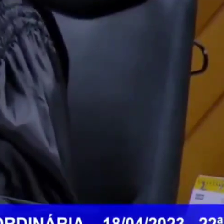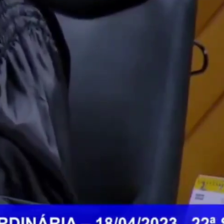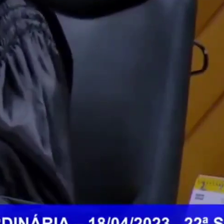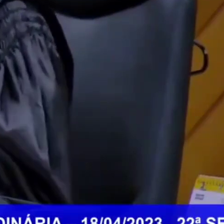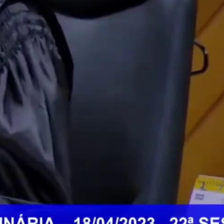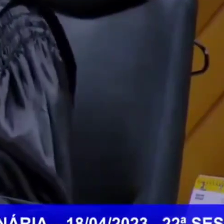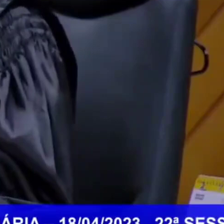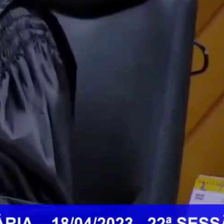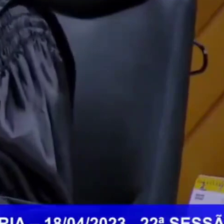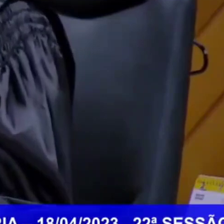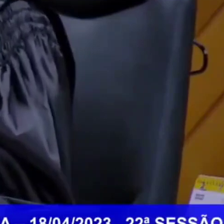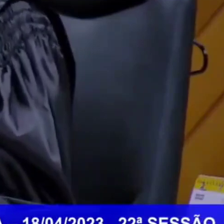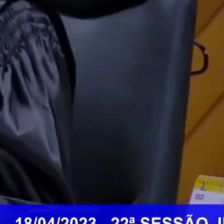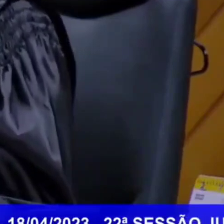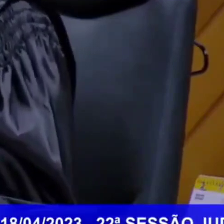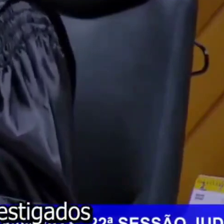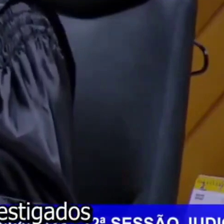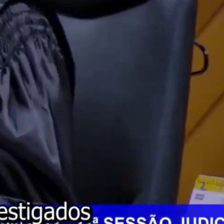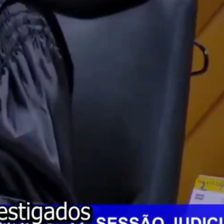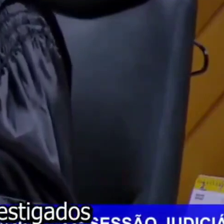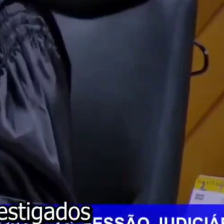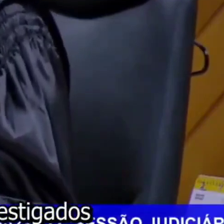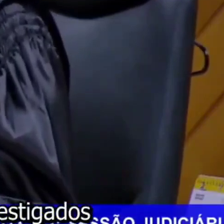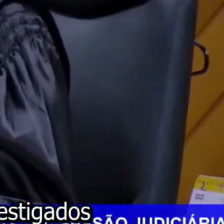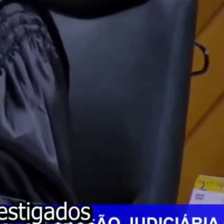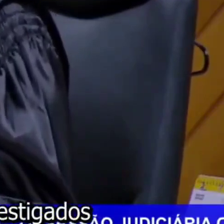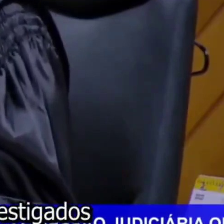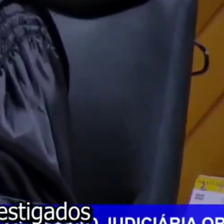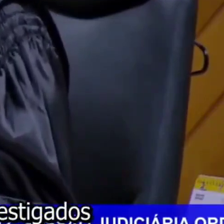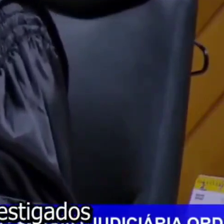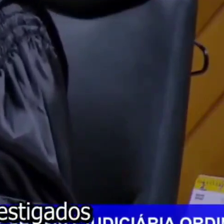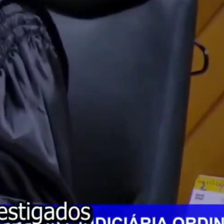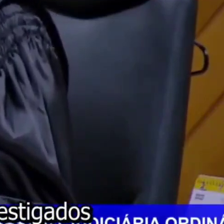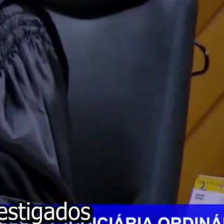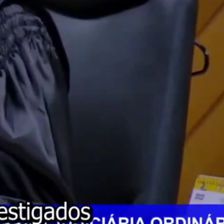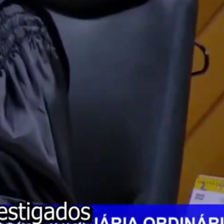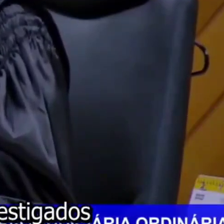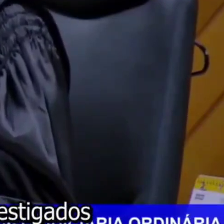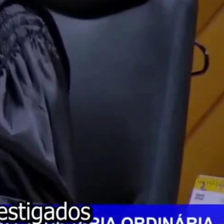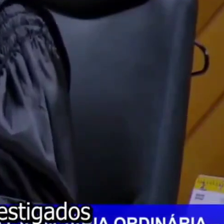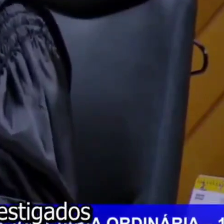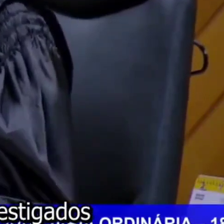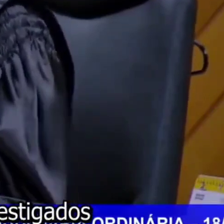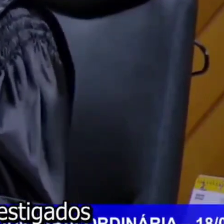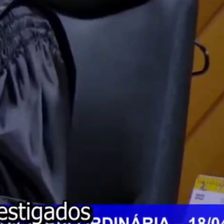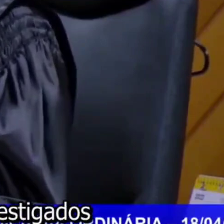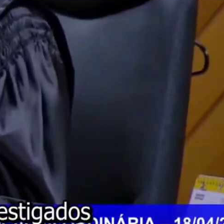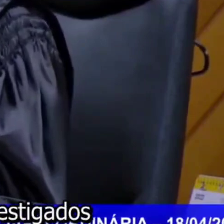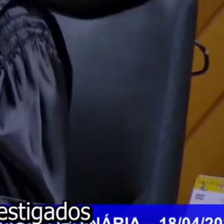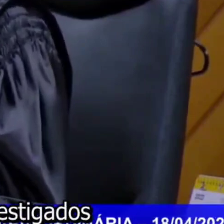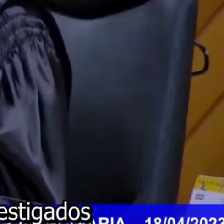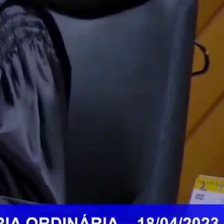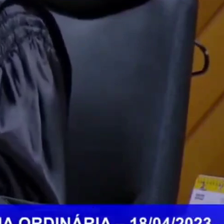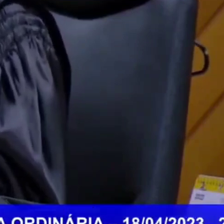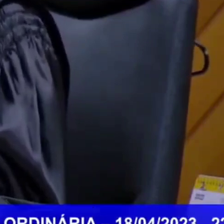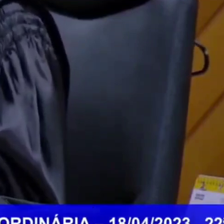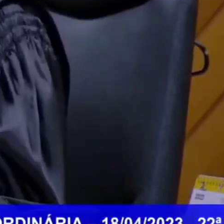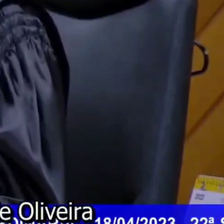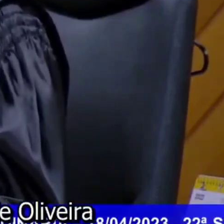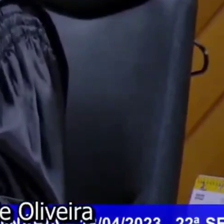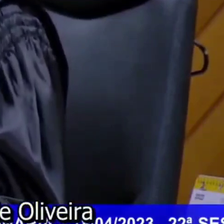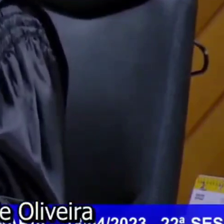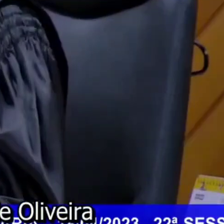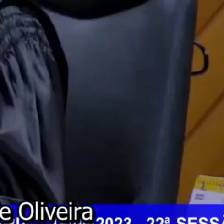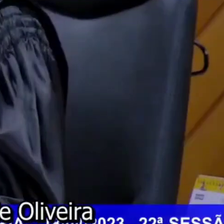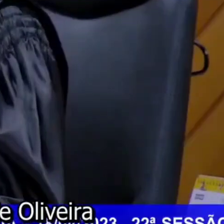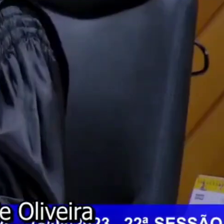060859 de 2022. O investigante é Mário Milton Matos da Silva, investigados